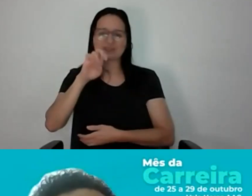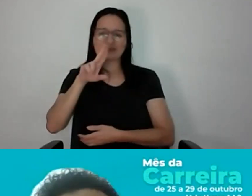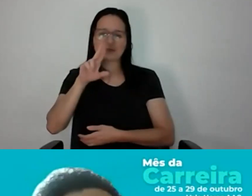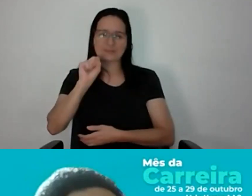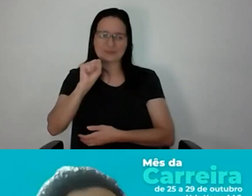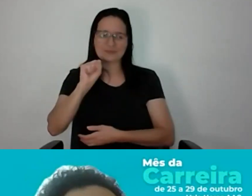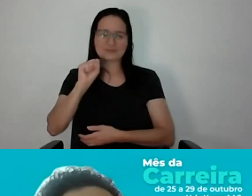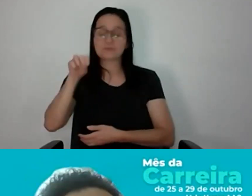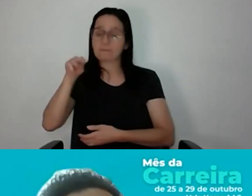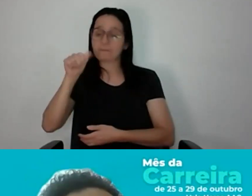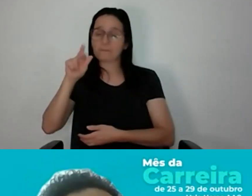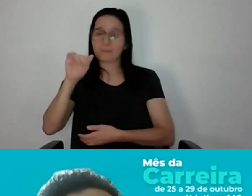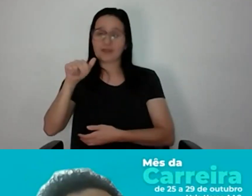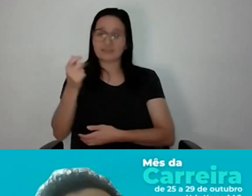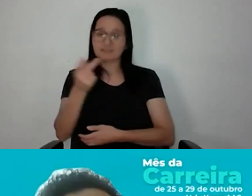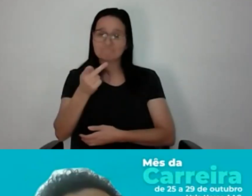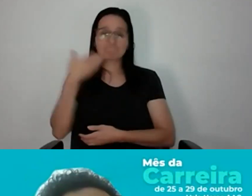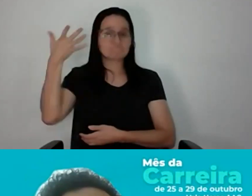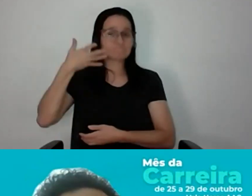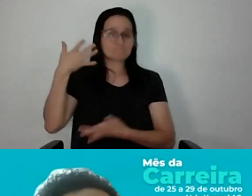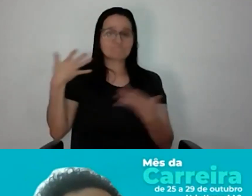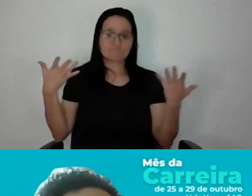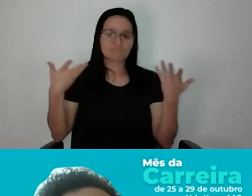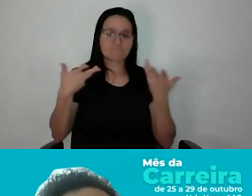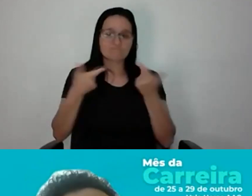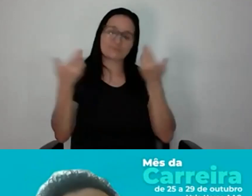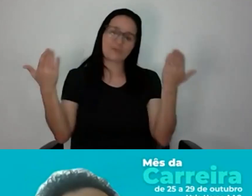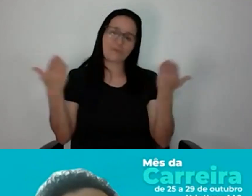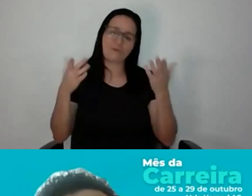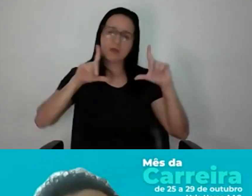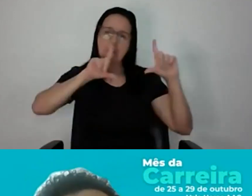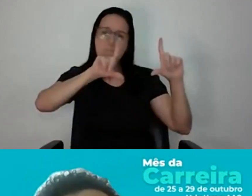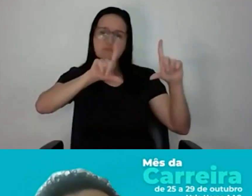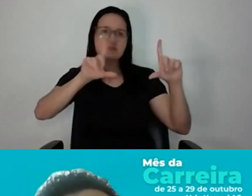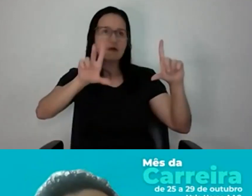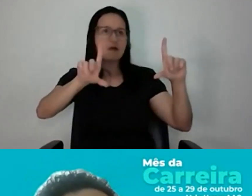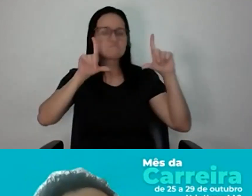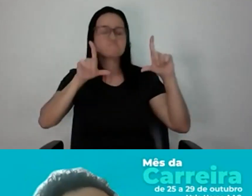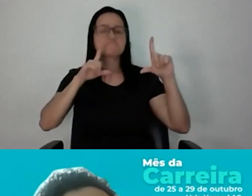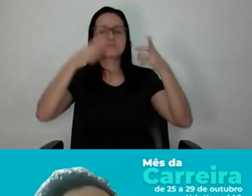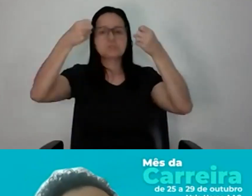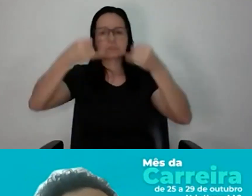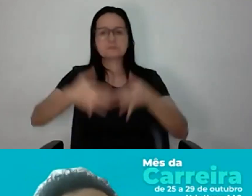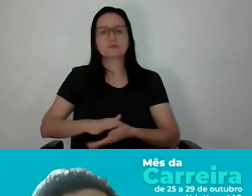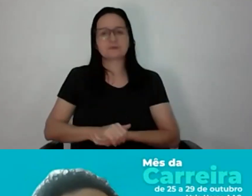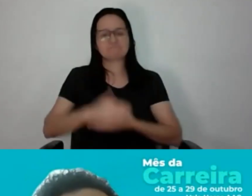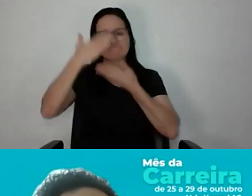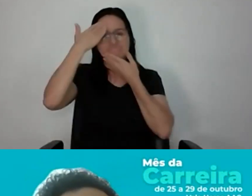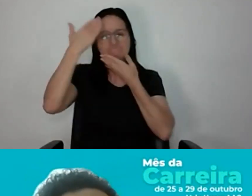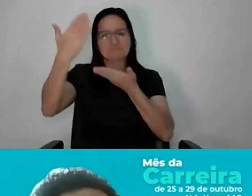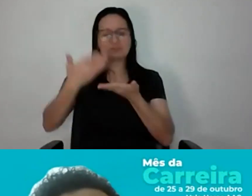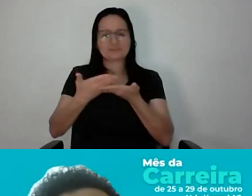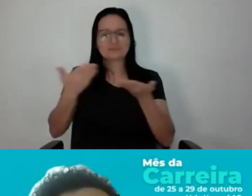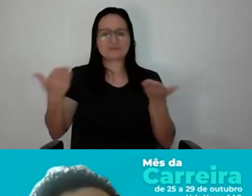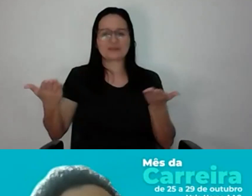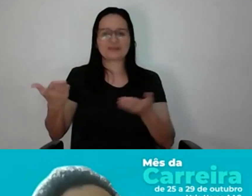pela grandiosidade que foi a palestra de vocês, pelos slides que vocês trouxeram e pelos esclarecimentos. Então, muito obrigado, gente, e até